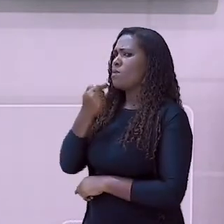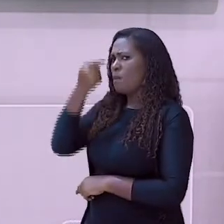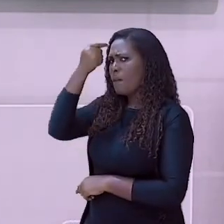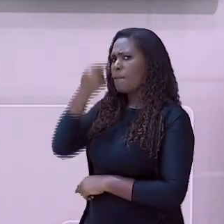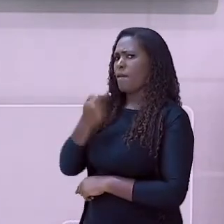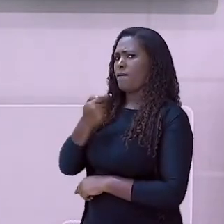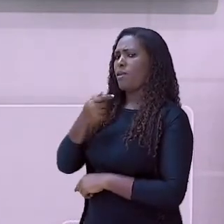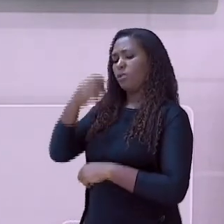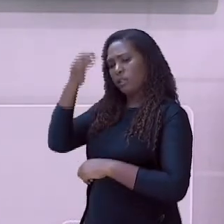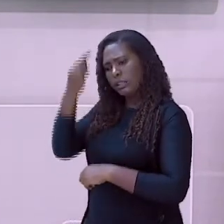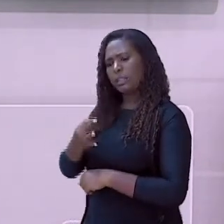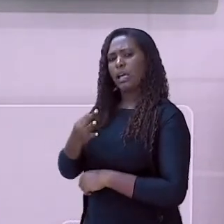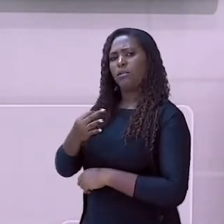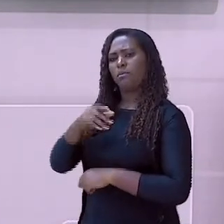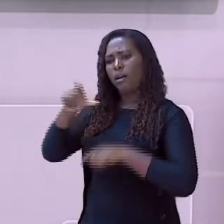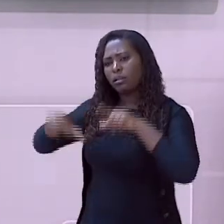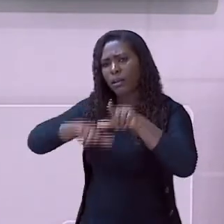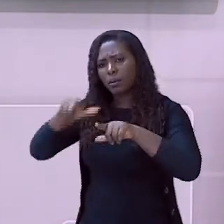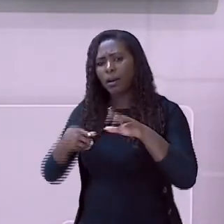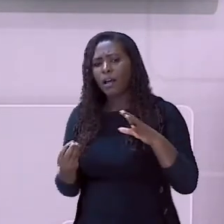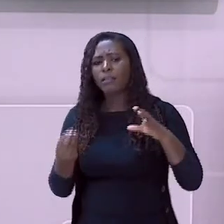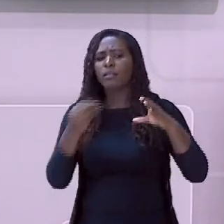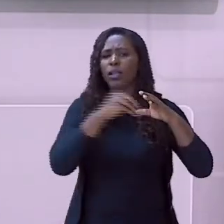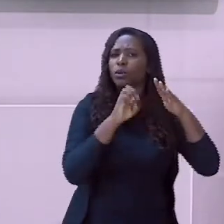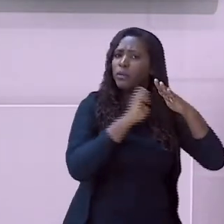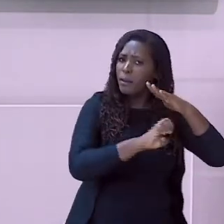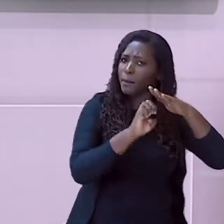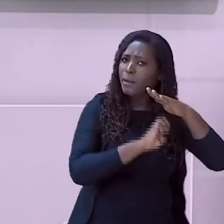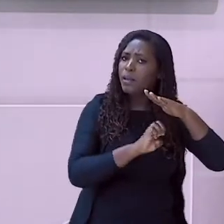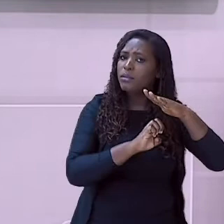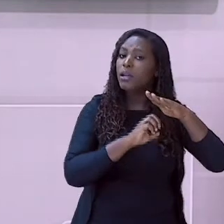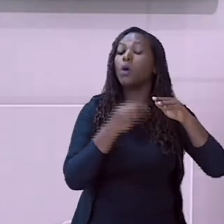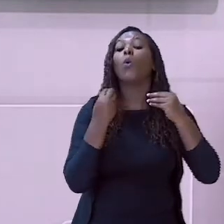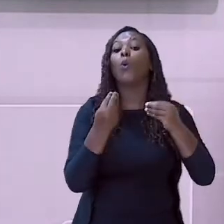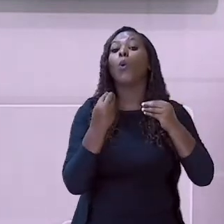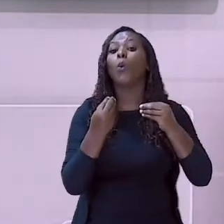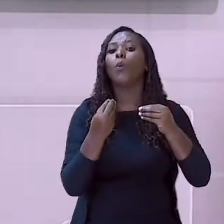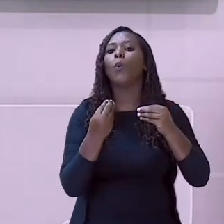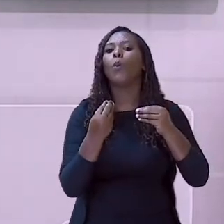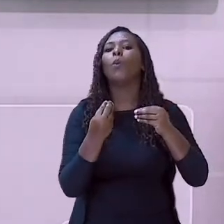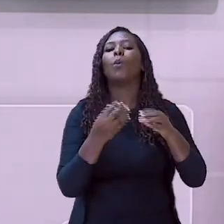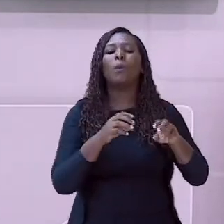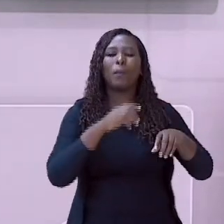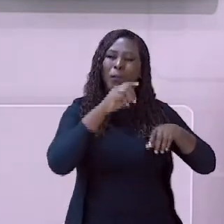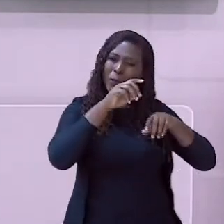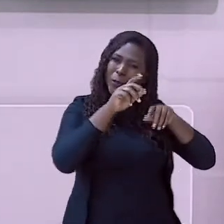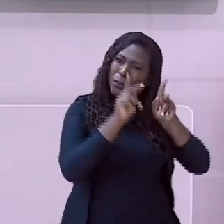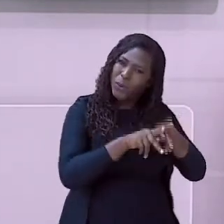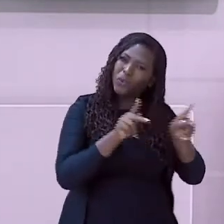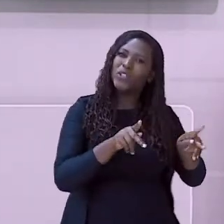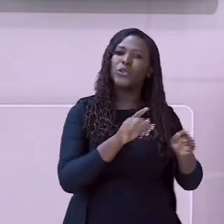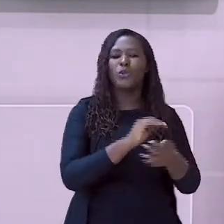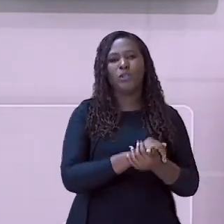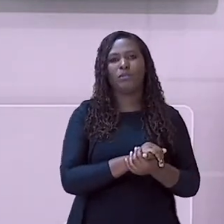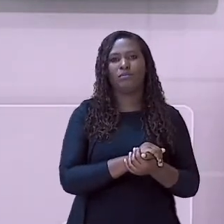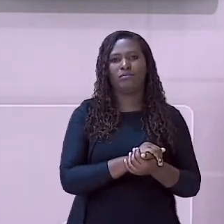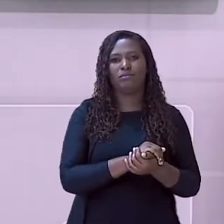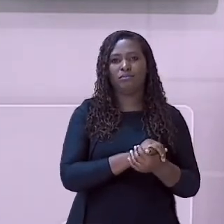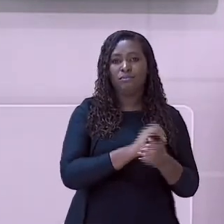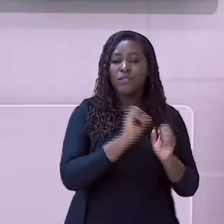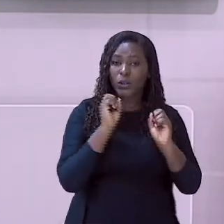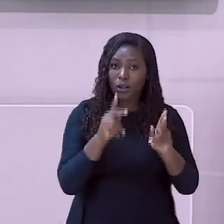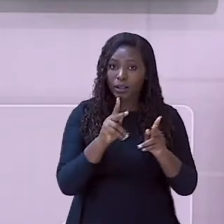Então, essa entrevista é feita para definir se o candidato tem as